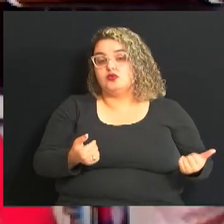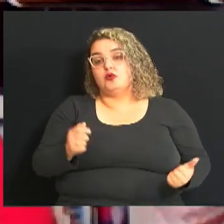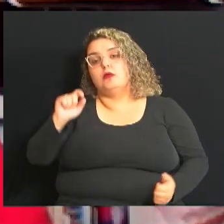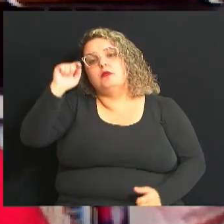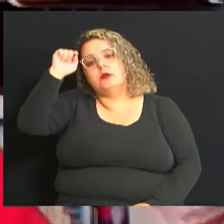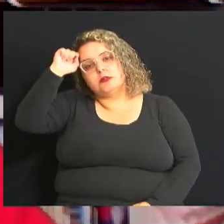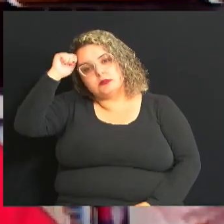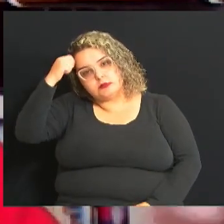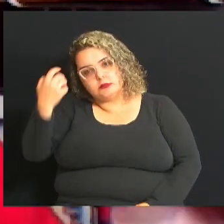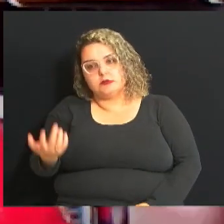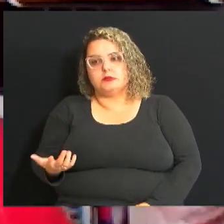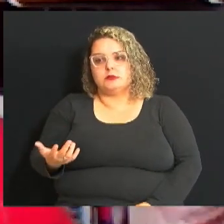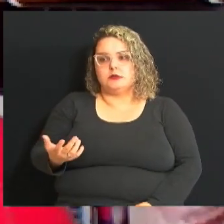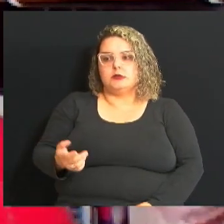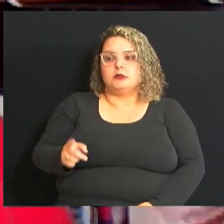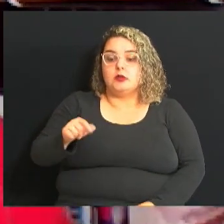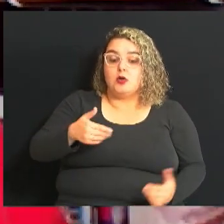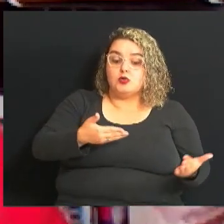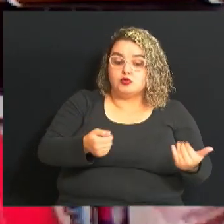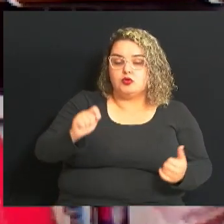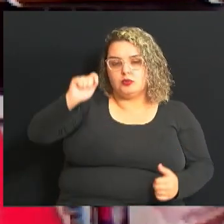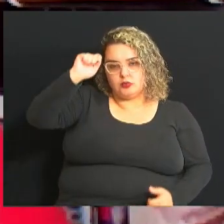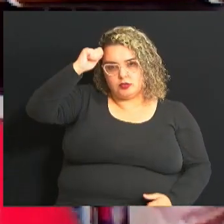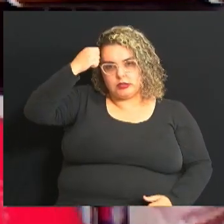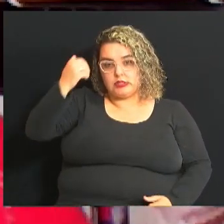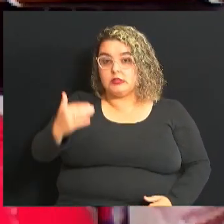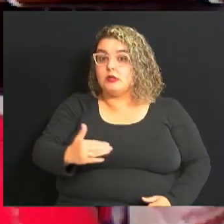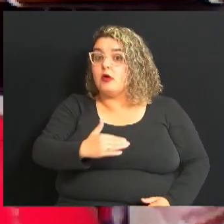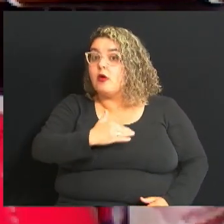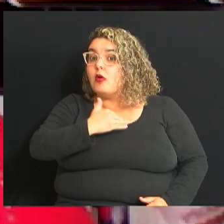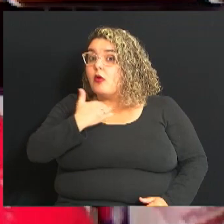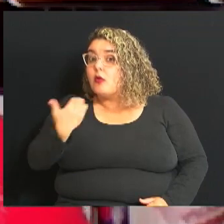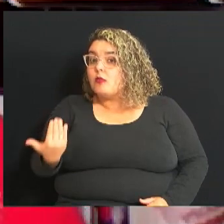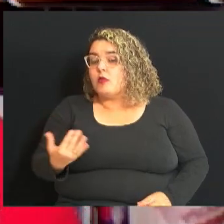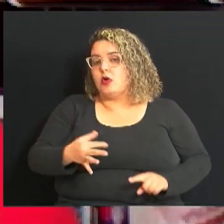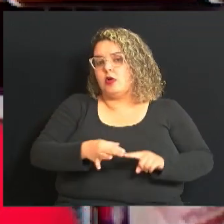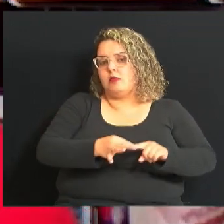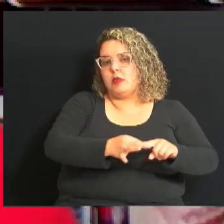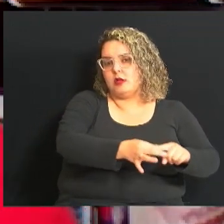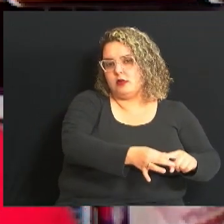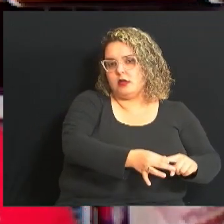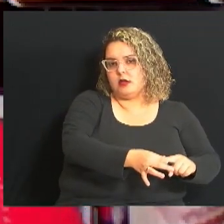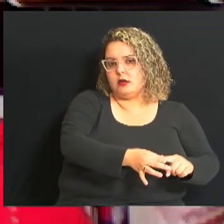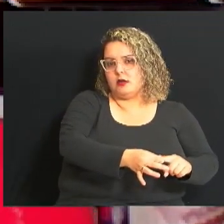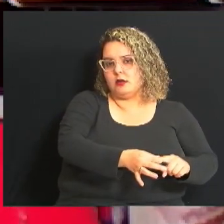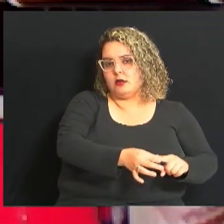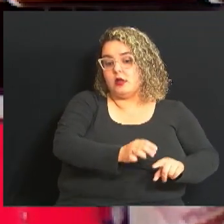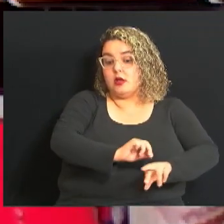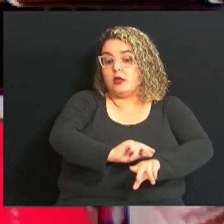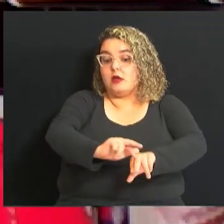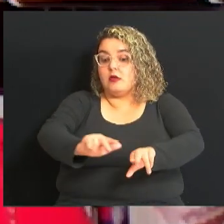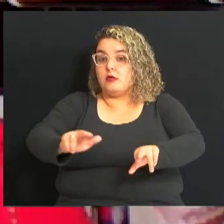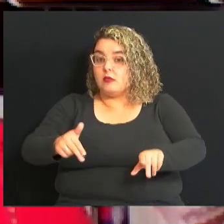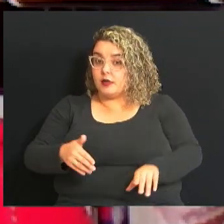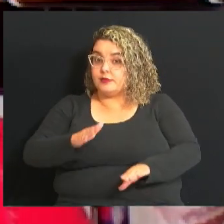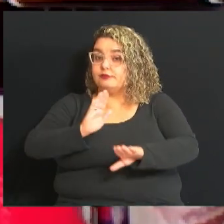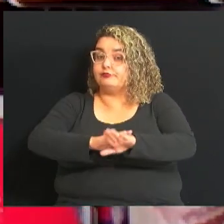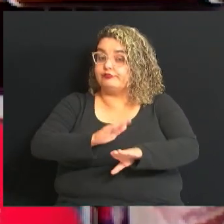São os jovens negros que são mortos na periferia, e muitos pela ação